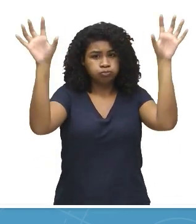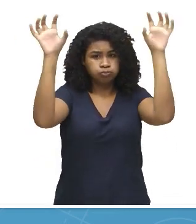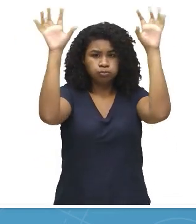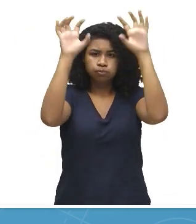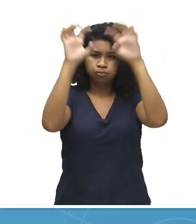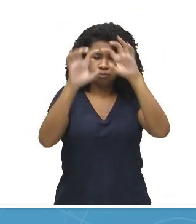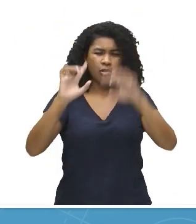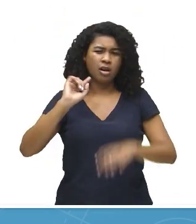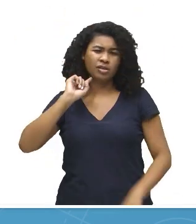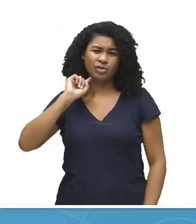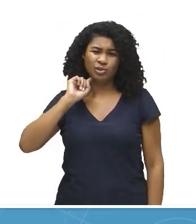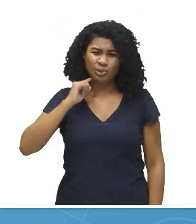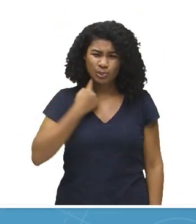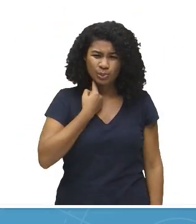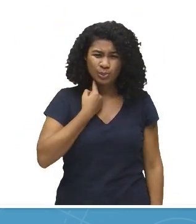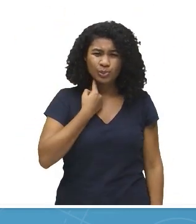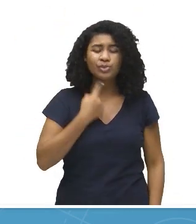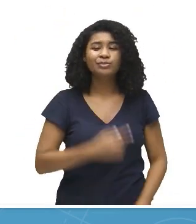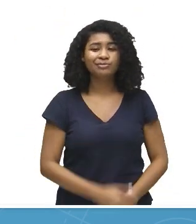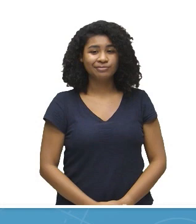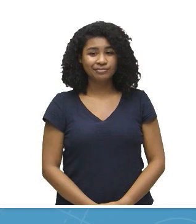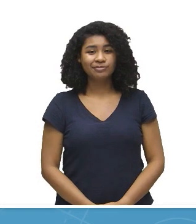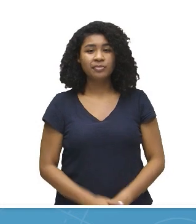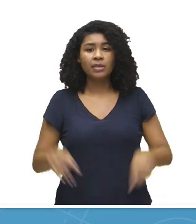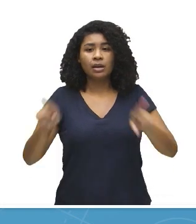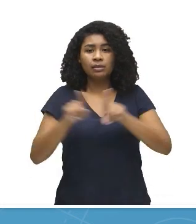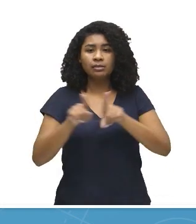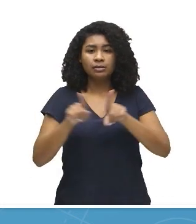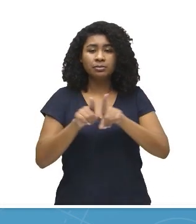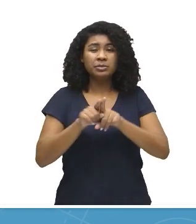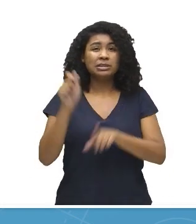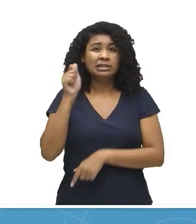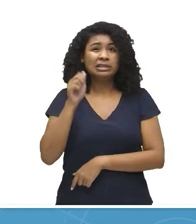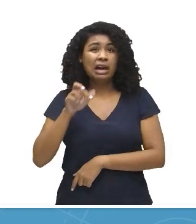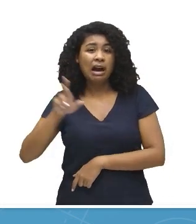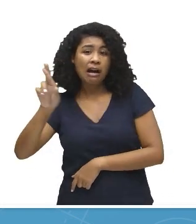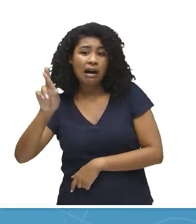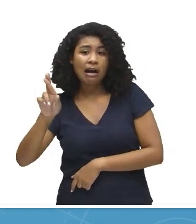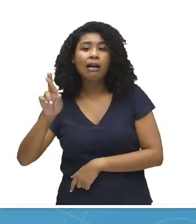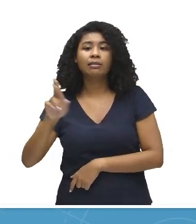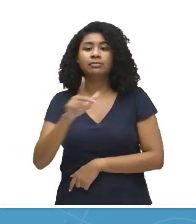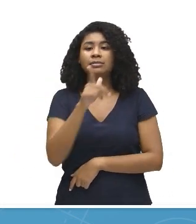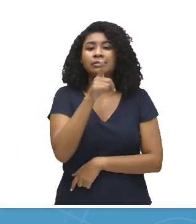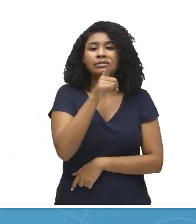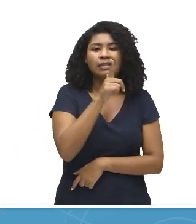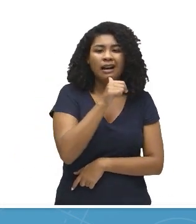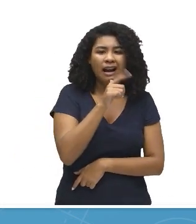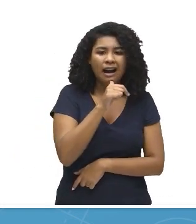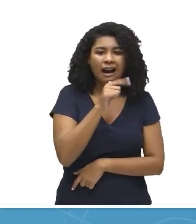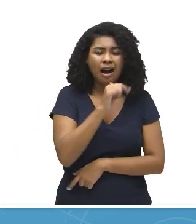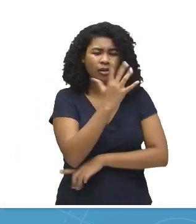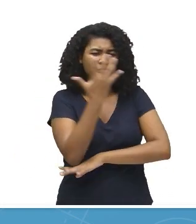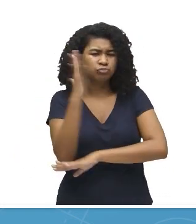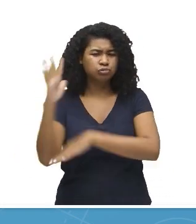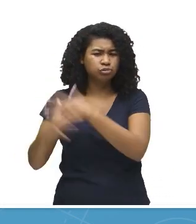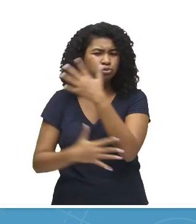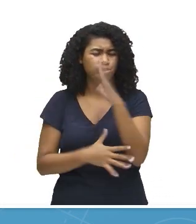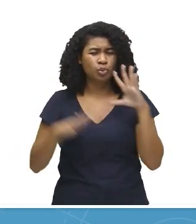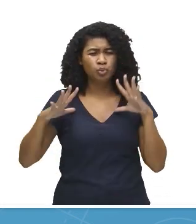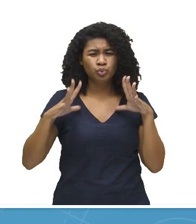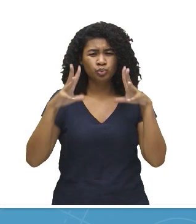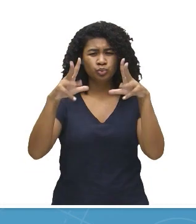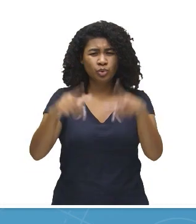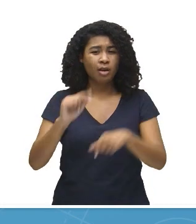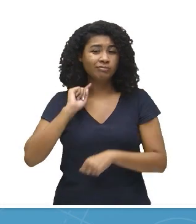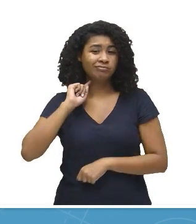chaminés ali das fábricas, a poluição do ar, a poluição das águas, da vegetação, né? O